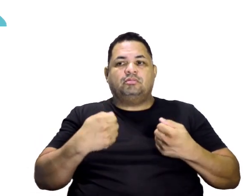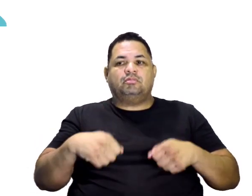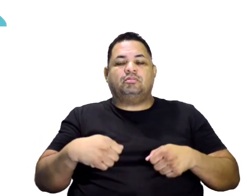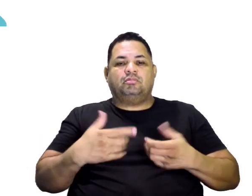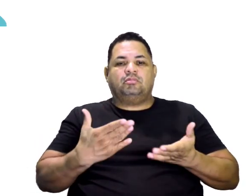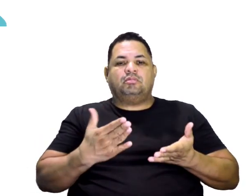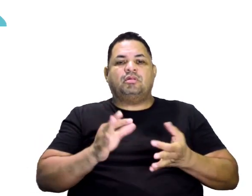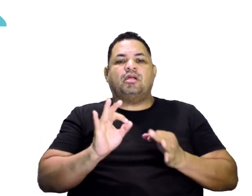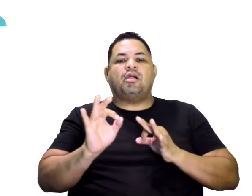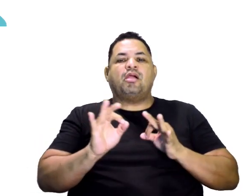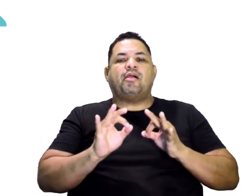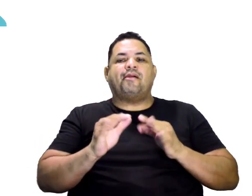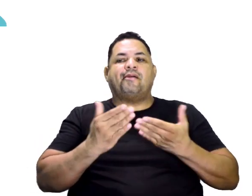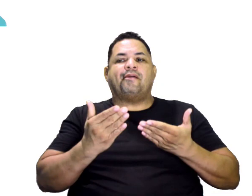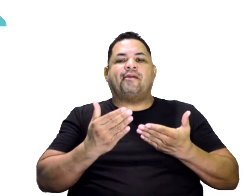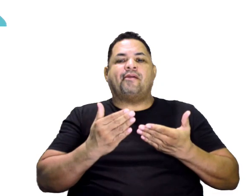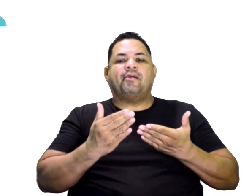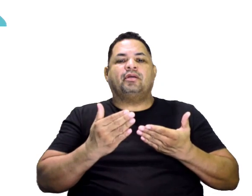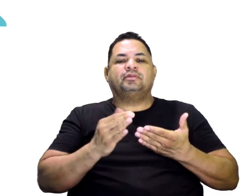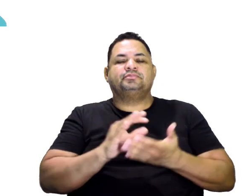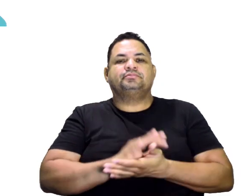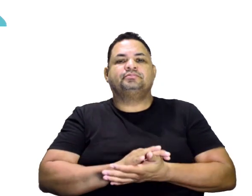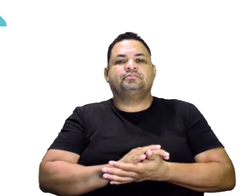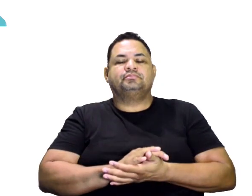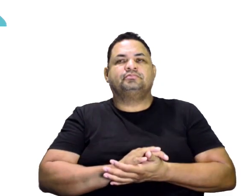condição de